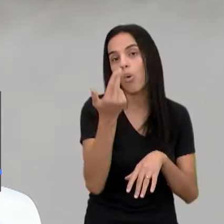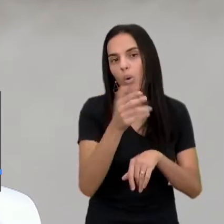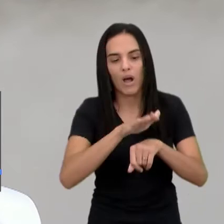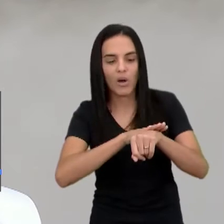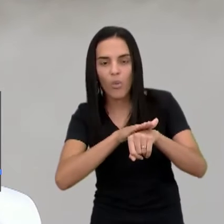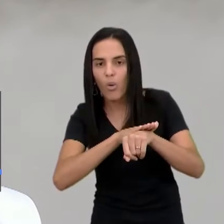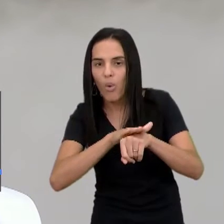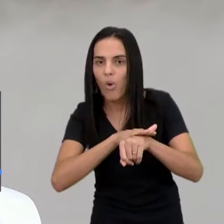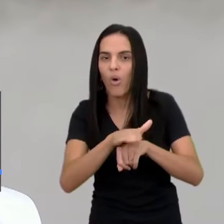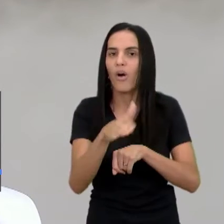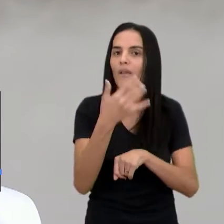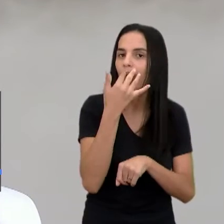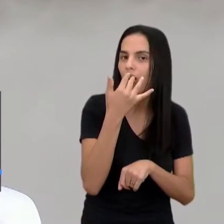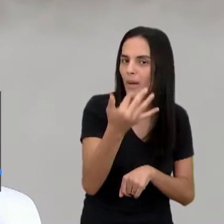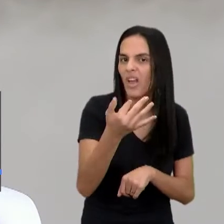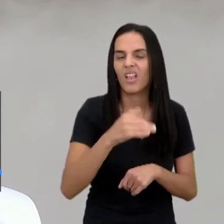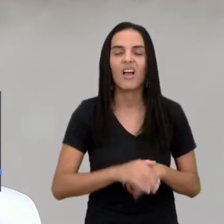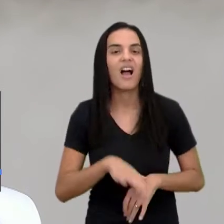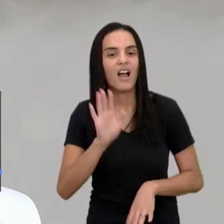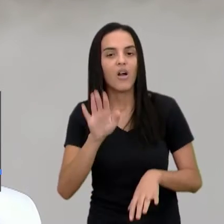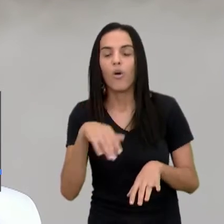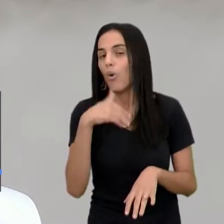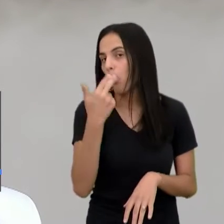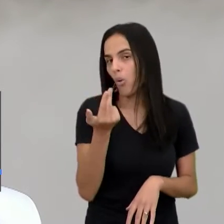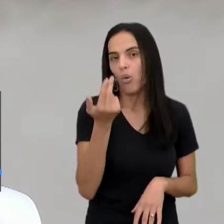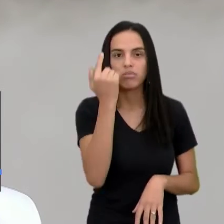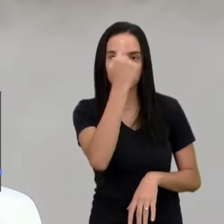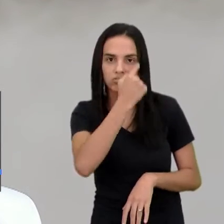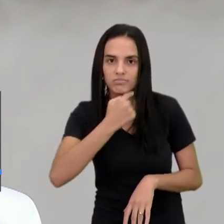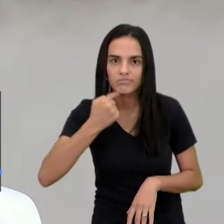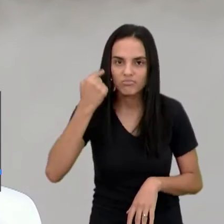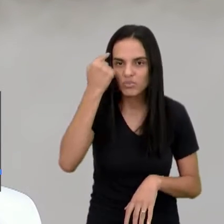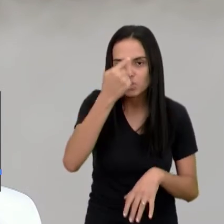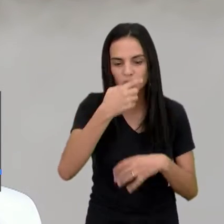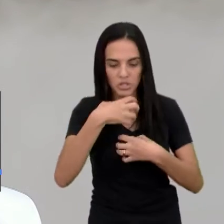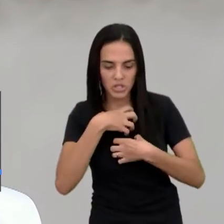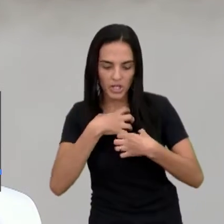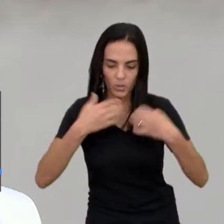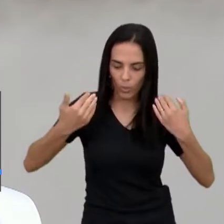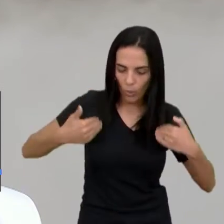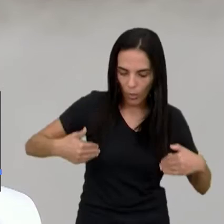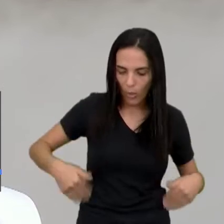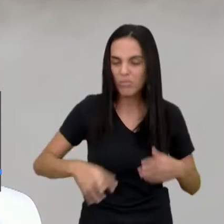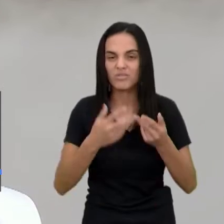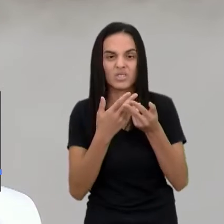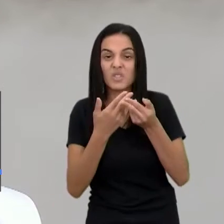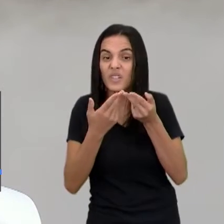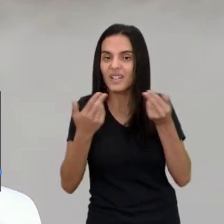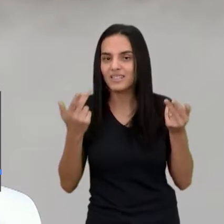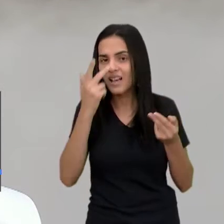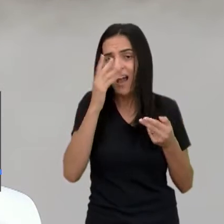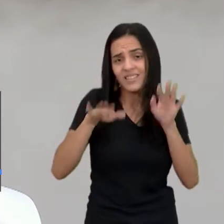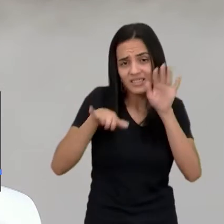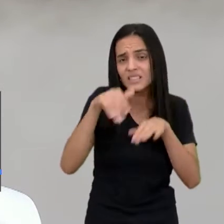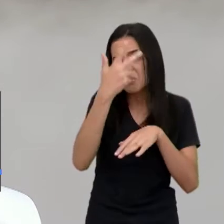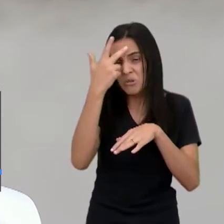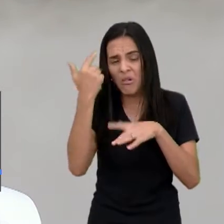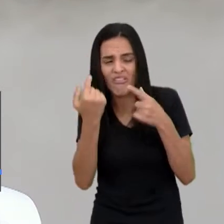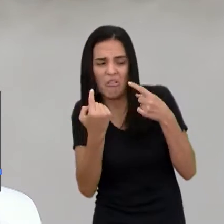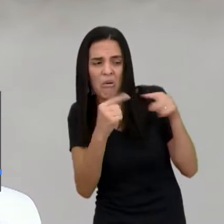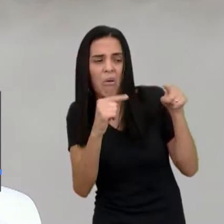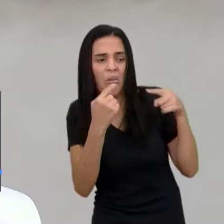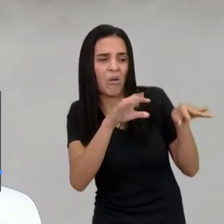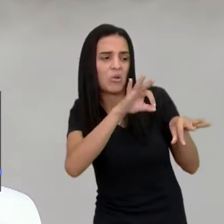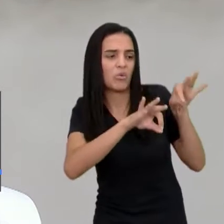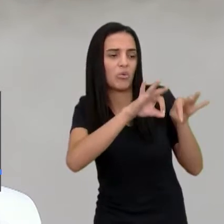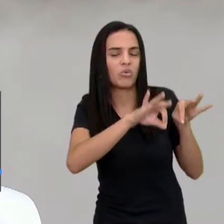respeito do formato, muitas vezes, do rosto, né? Então a gente vai separando, segregando e classificando as pessoas